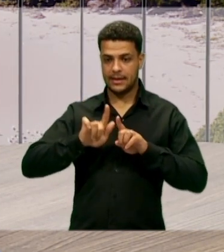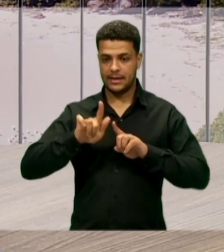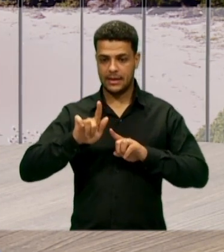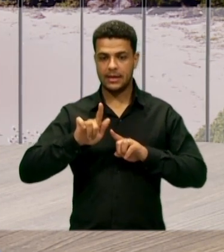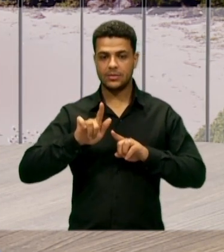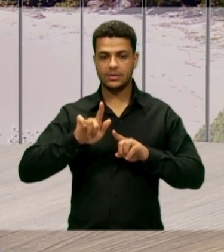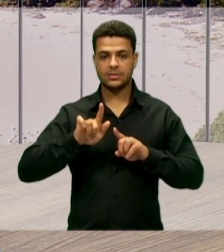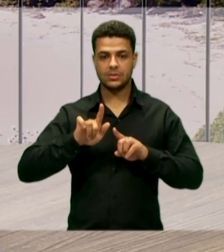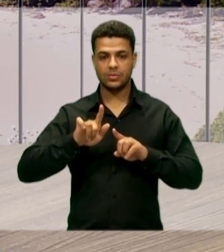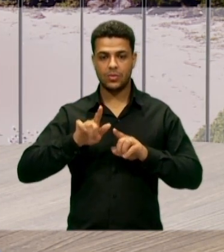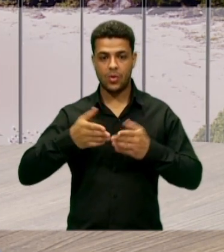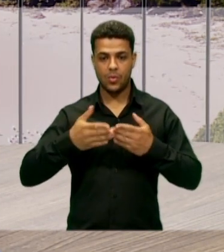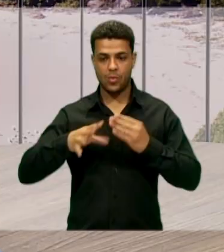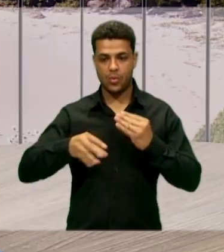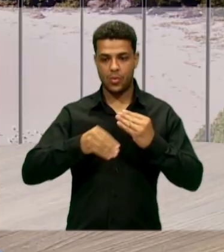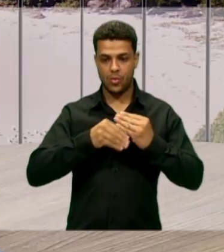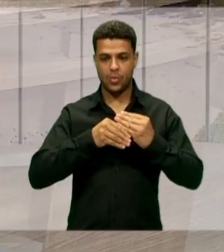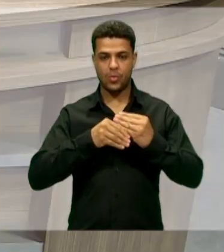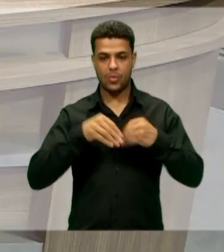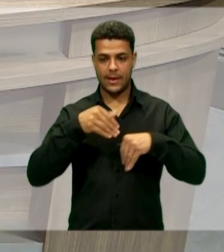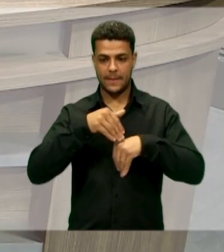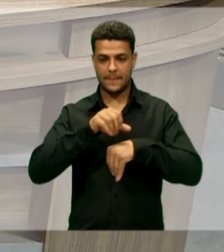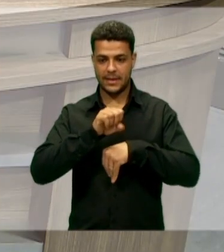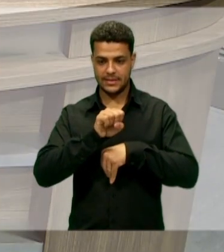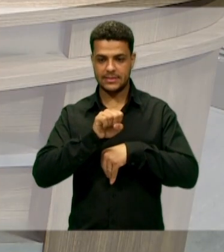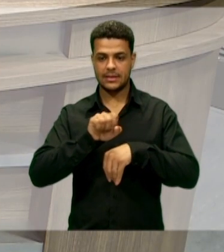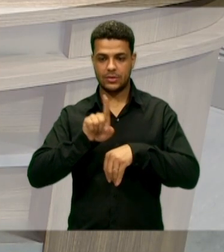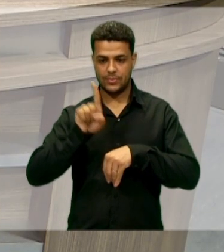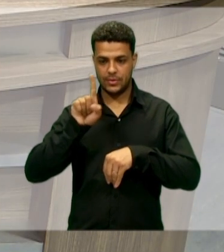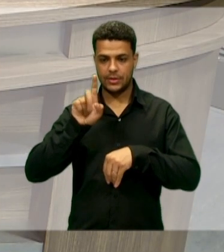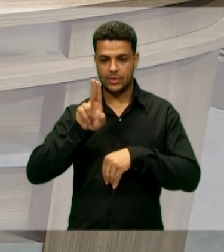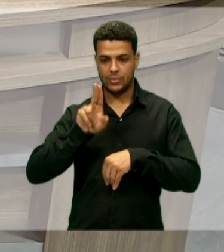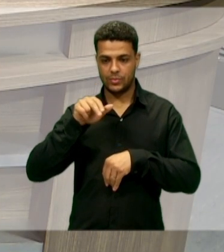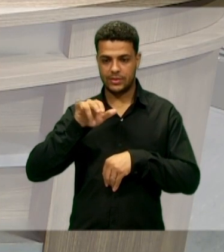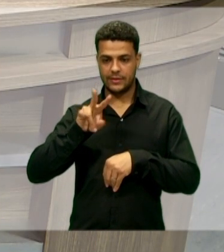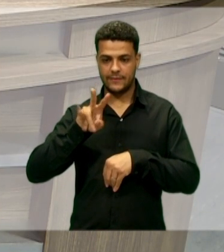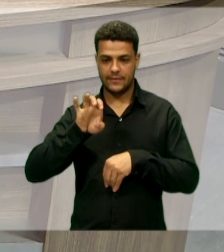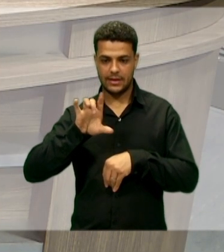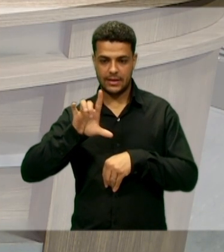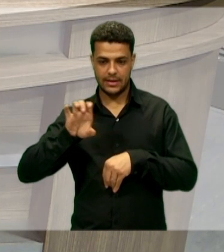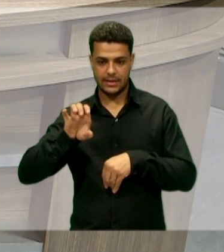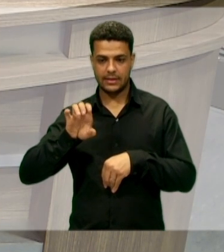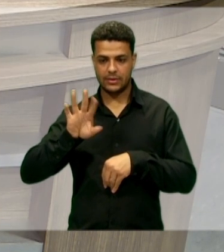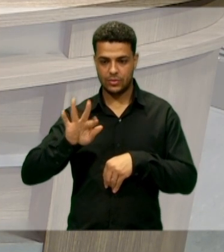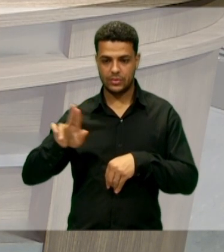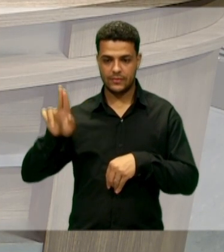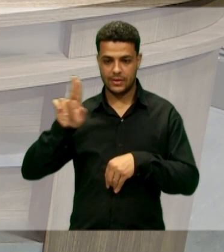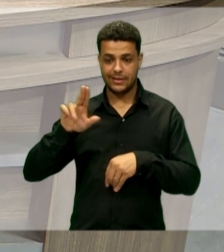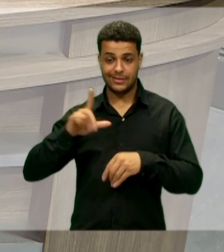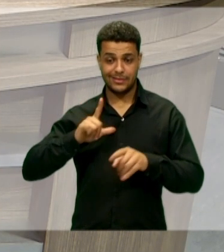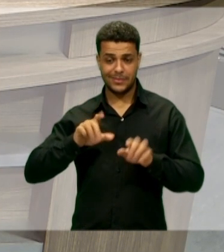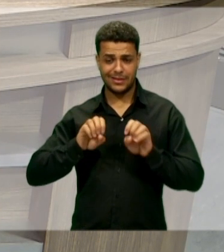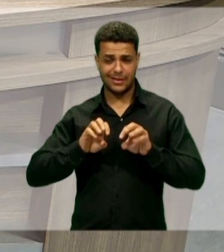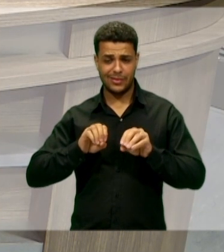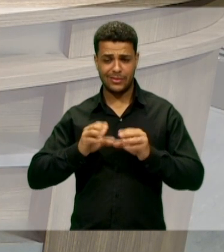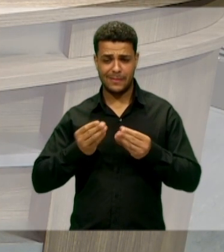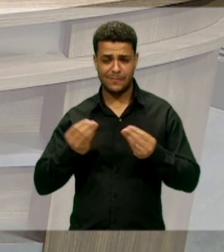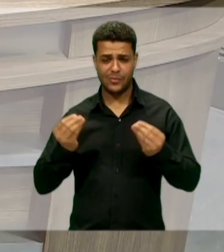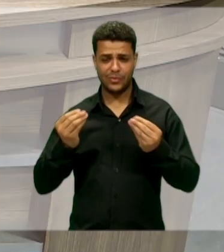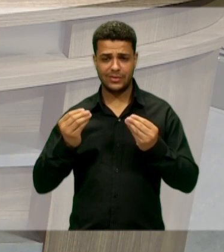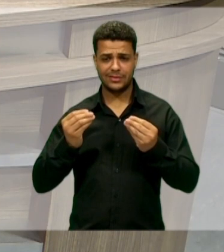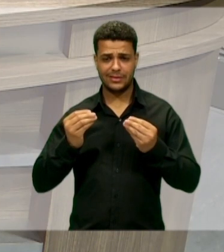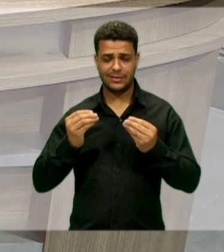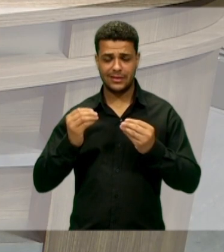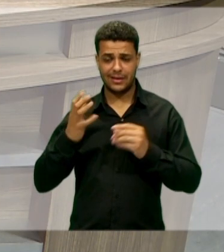agora recentemente fui incorporado no programa de mestrado da Univale, né? E também eu dou muita aula médica. Muito